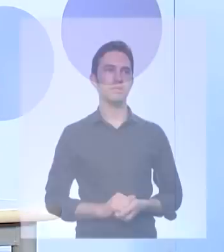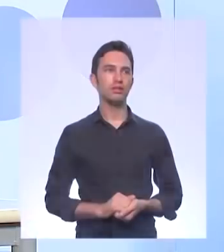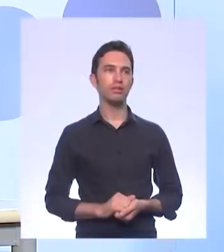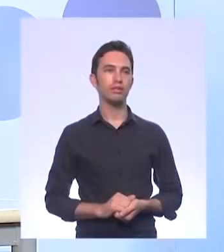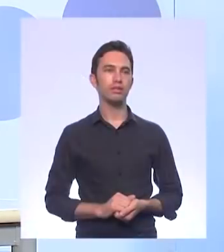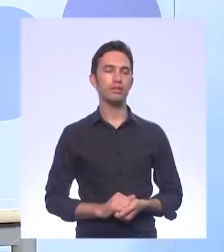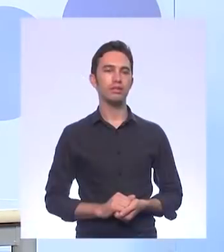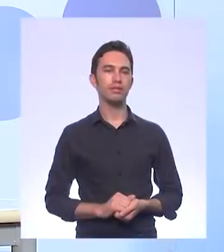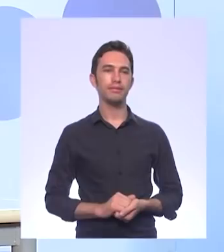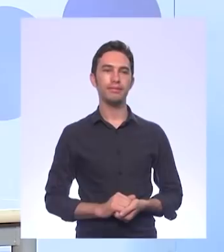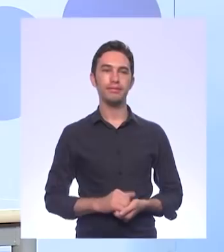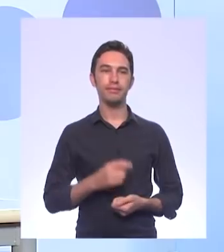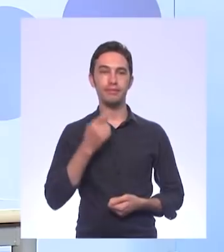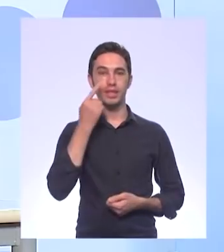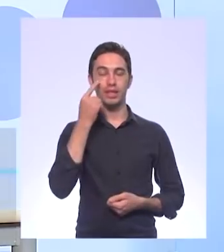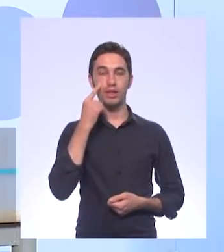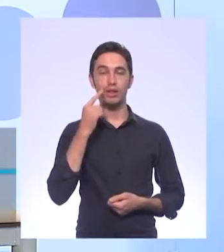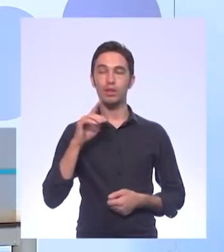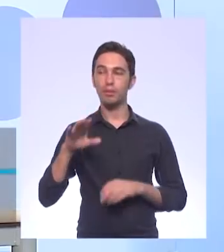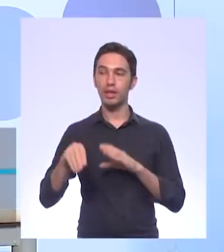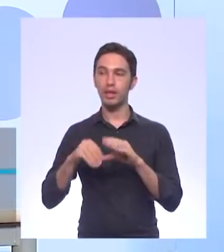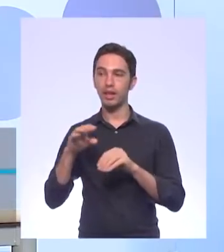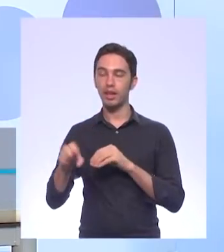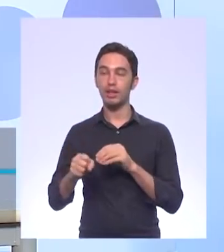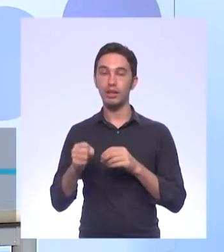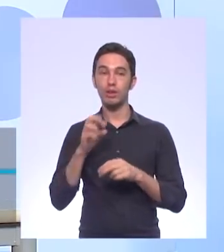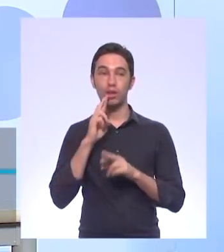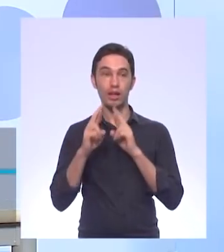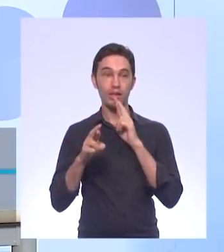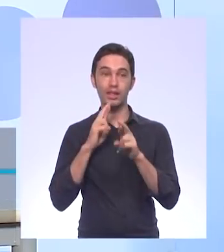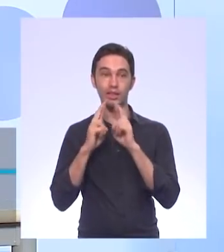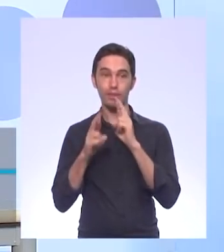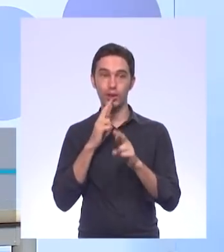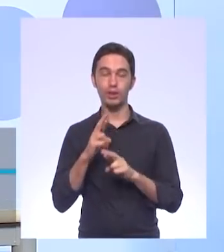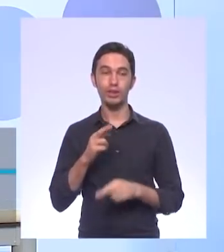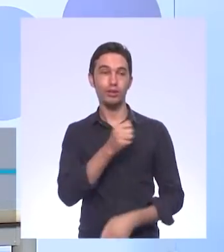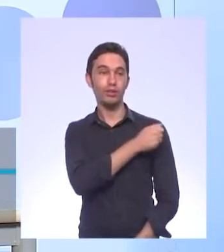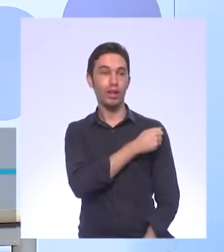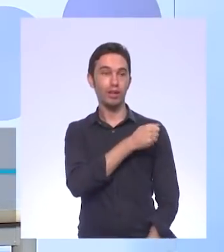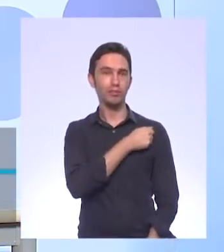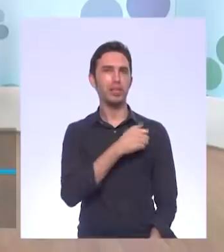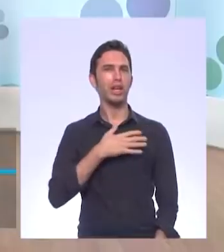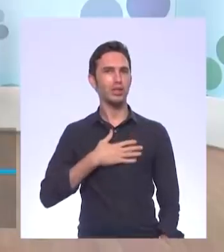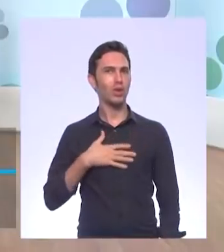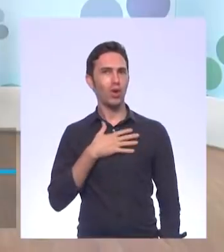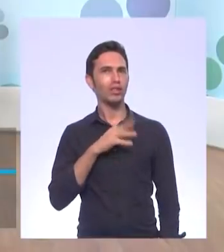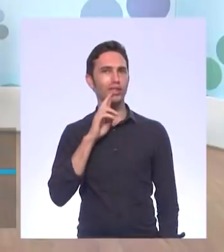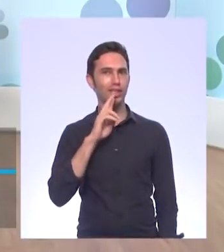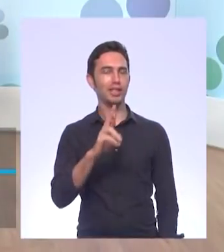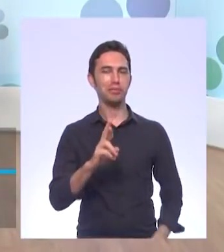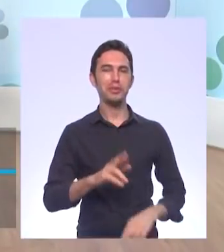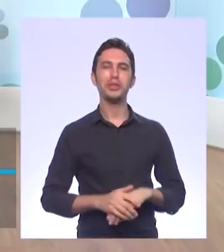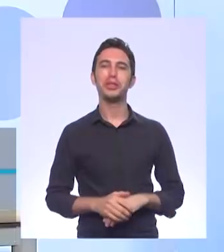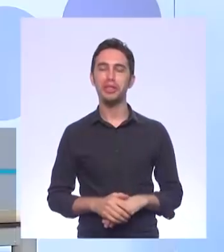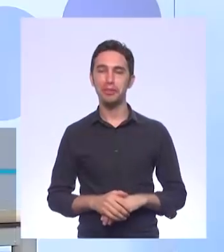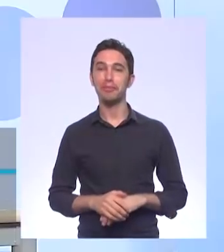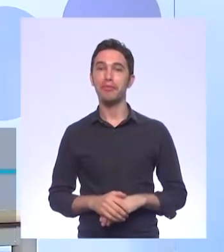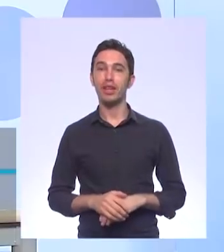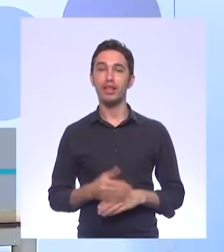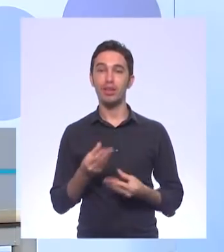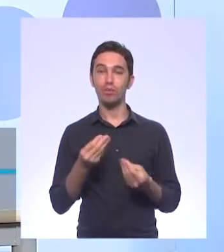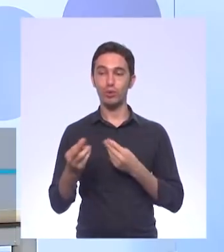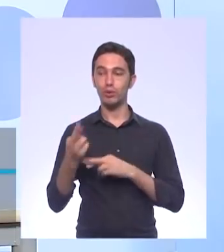e olha aí Vitor outro separando aqui nos comentários dos alunos enviados pelos professores eles gostam de responder né Tem bastante